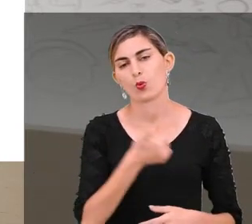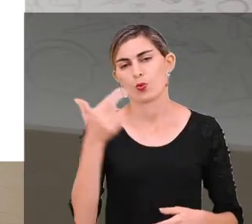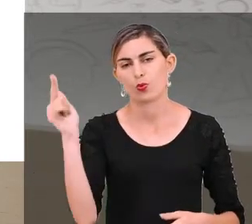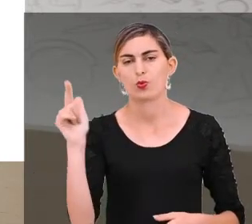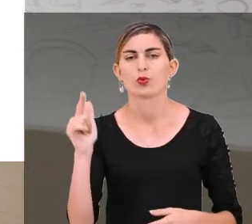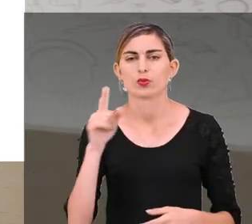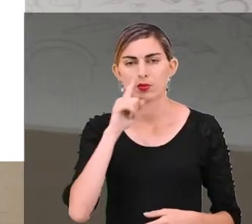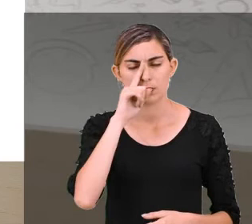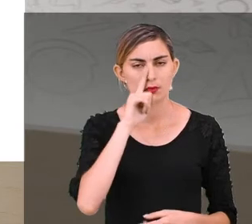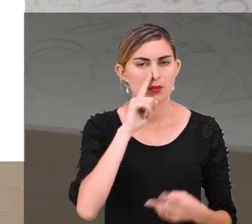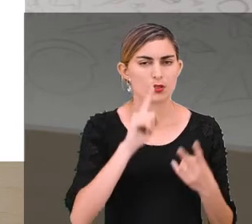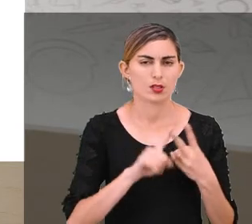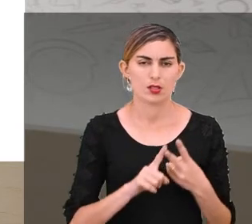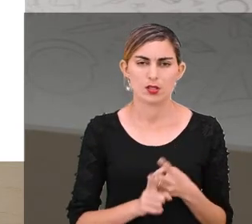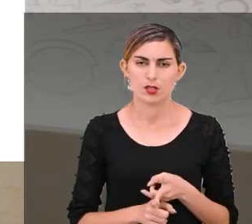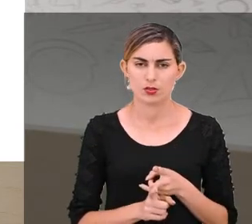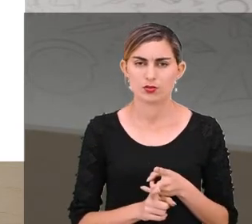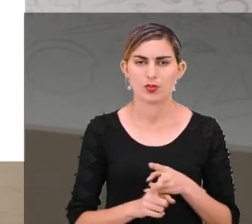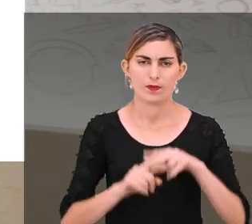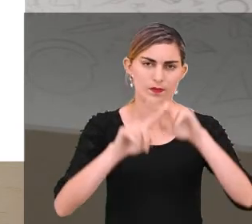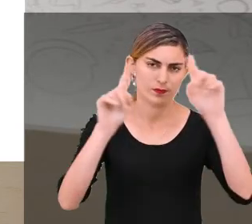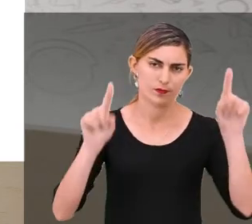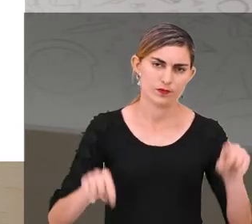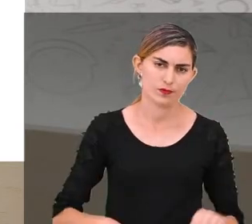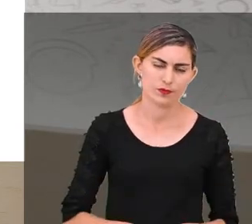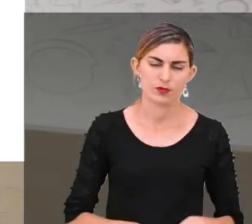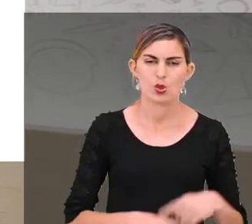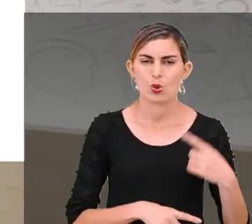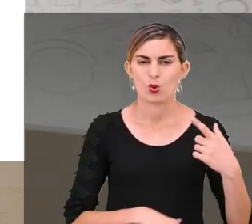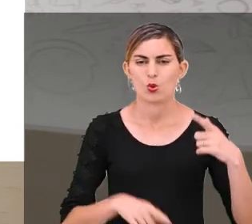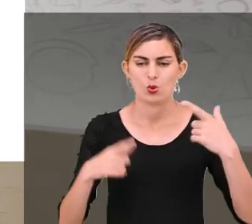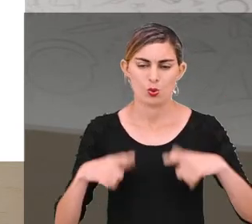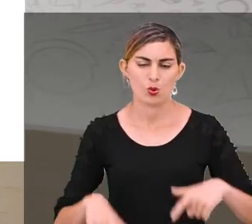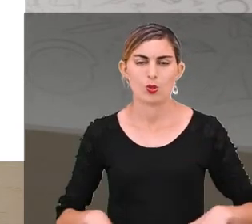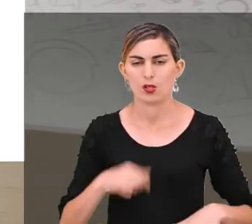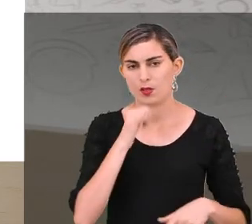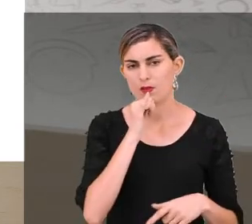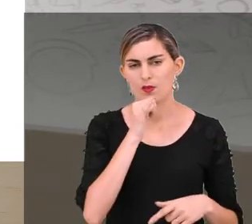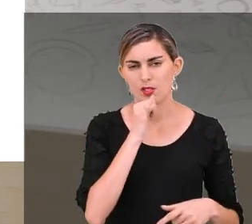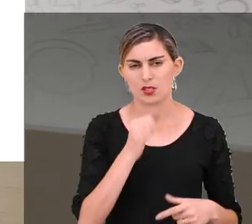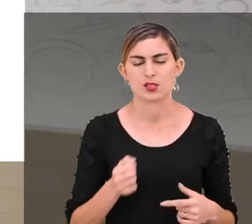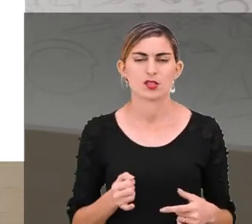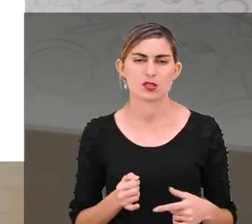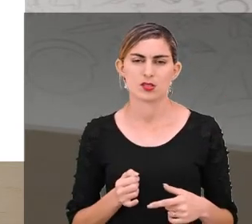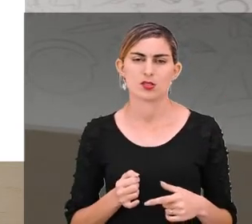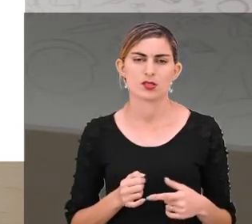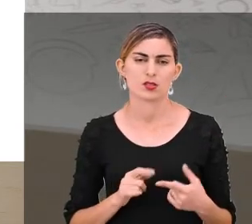O outro fator de risco seria o arranjo físico inadequado, ou seja, a